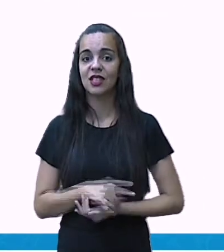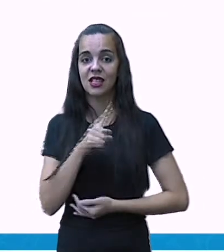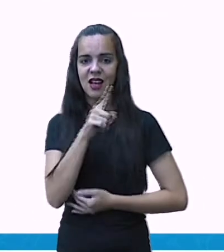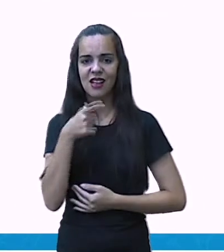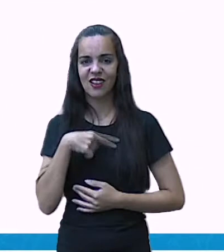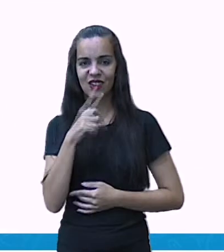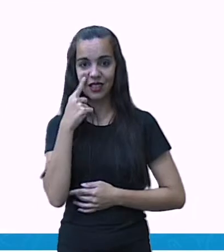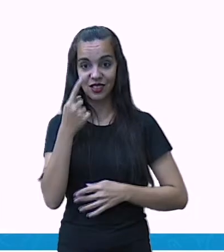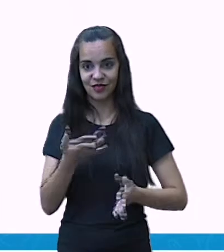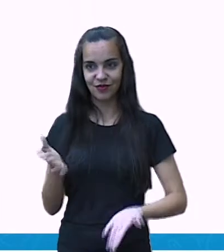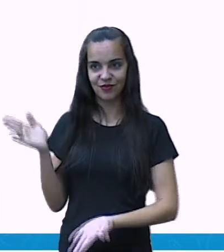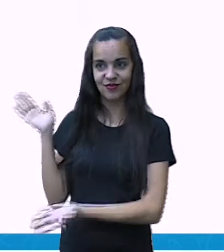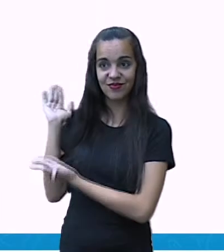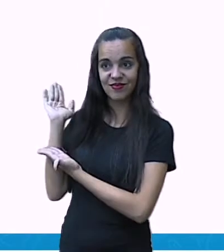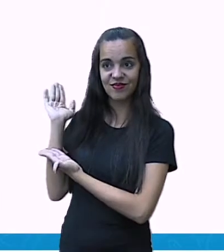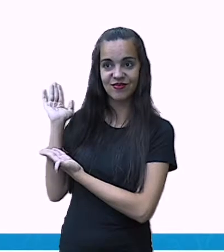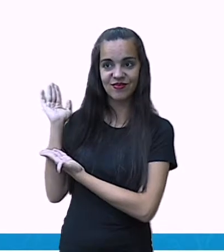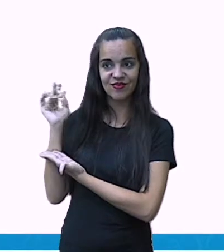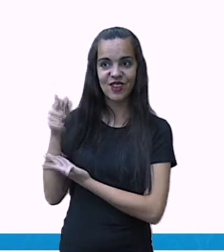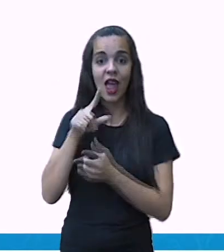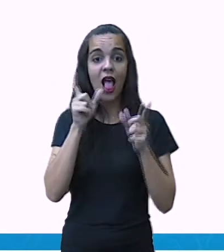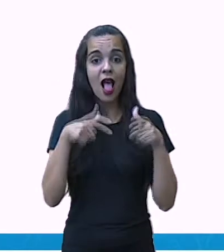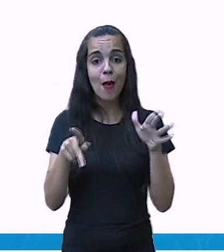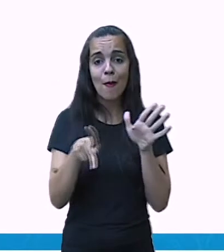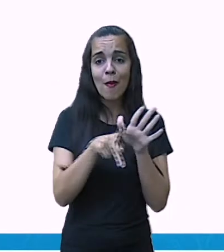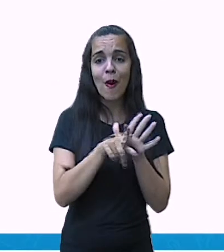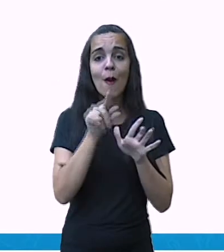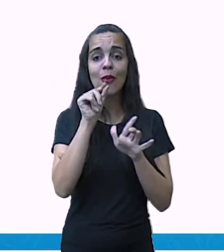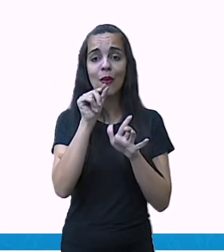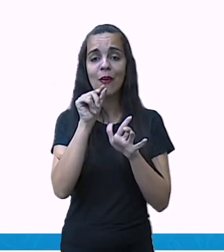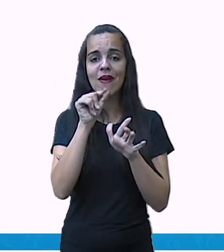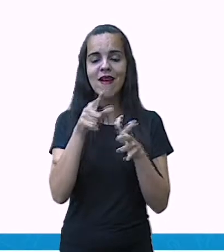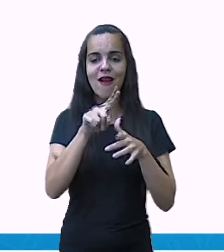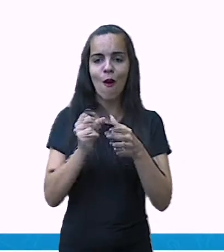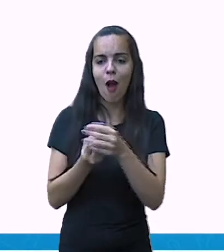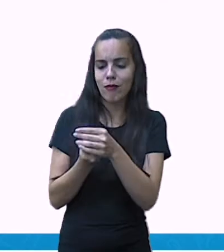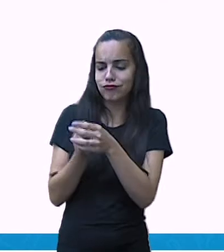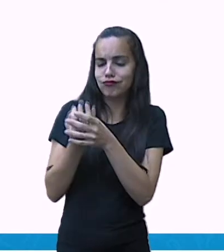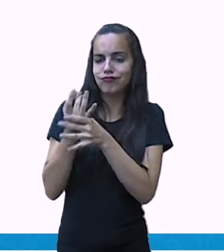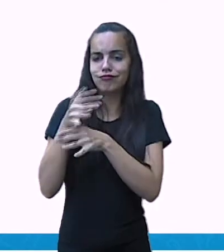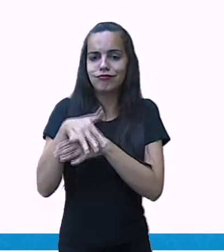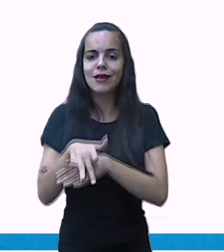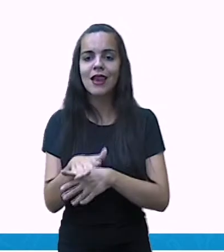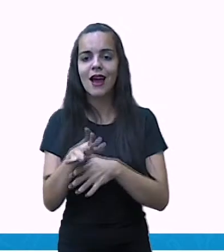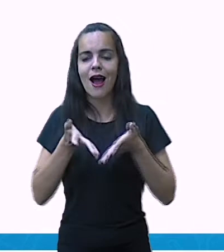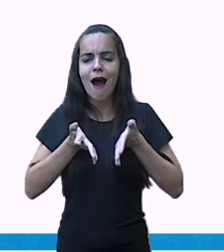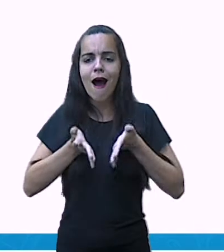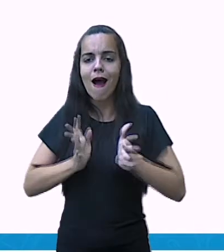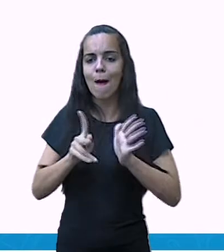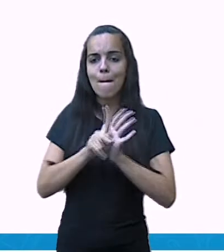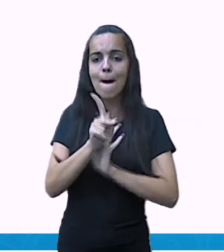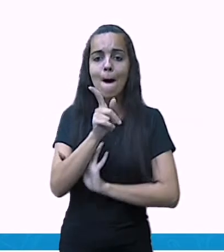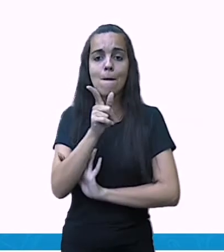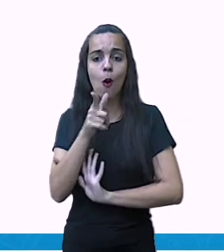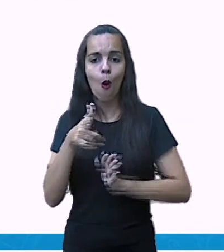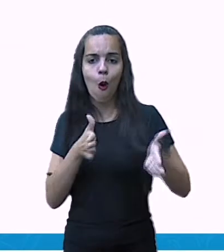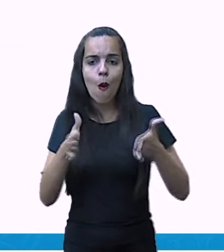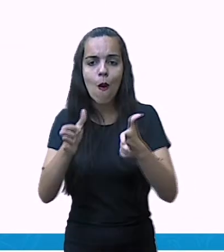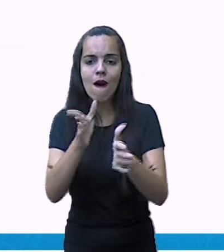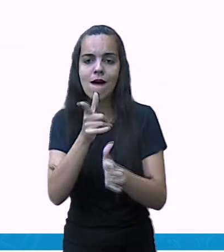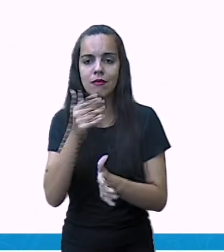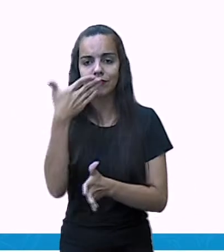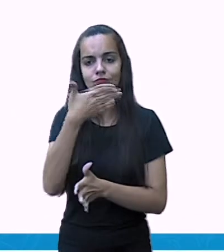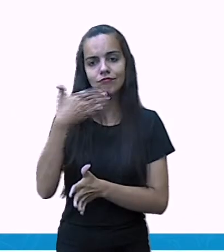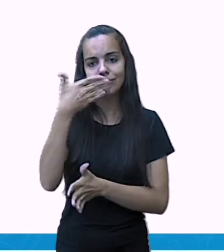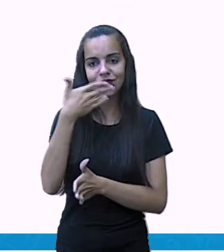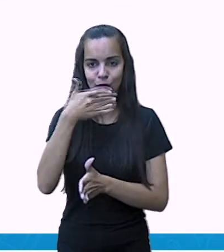e aqui eu tenho a nascente do Rio Doce, que é importante demais para a gente. Eu jamais poderia falar